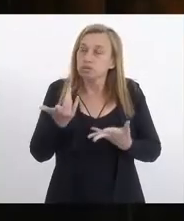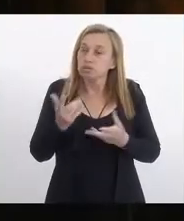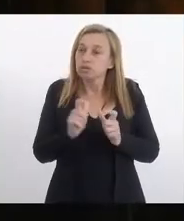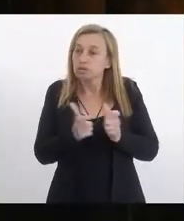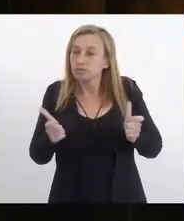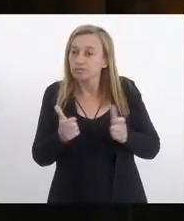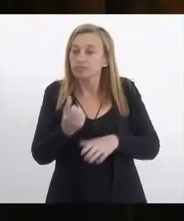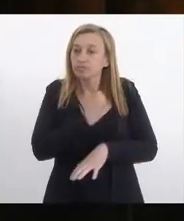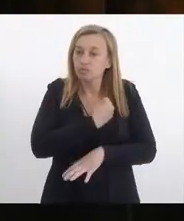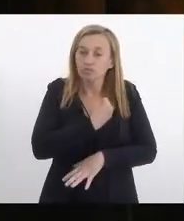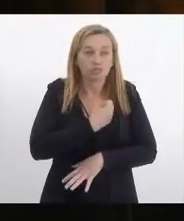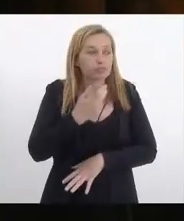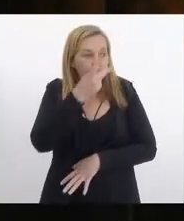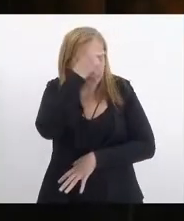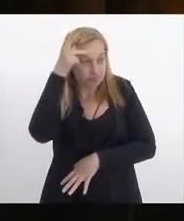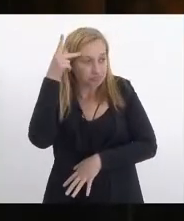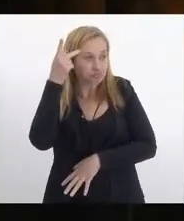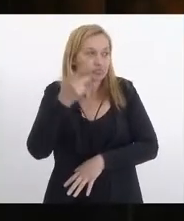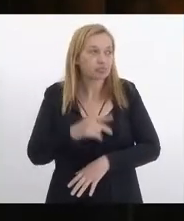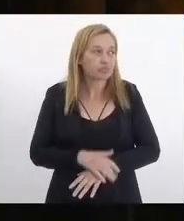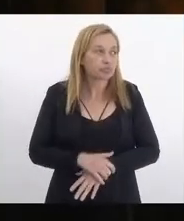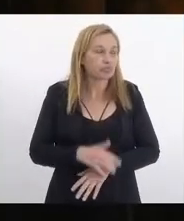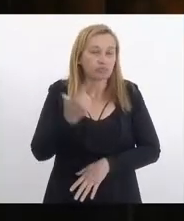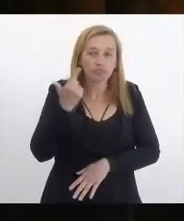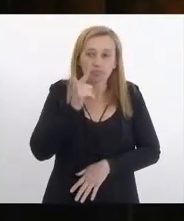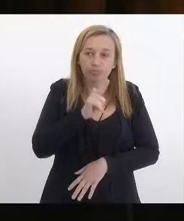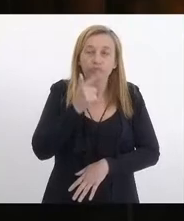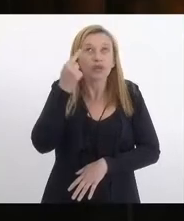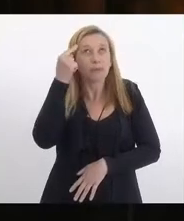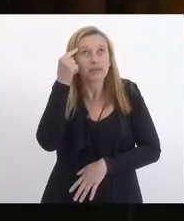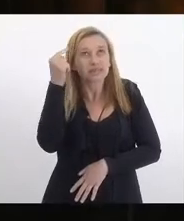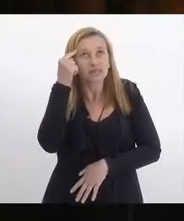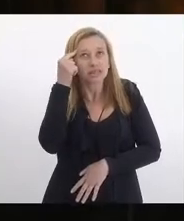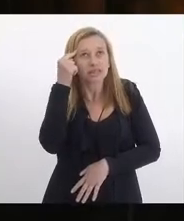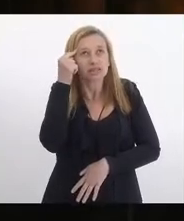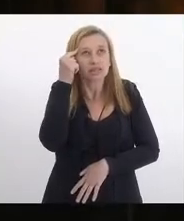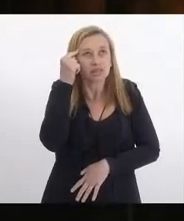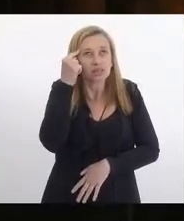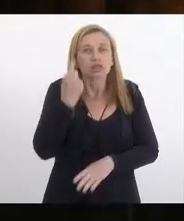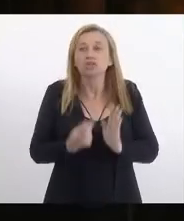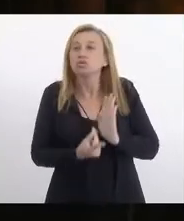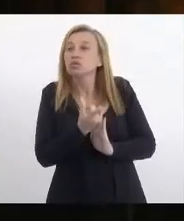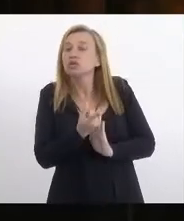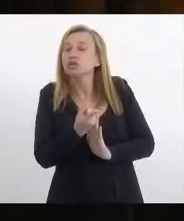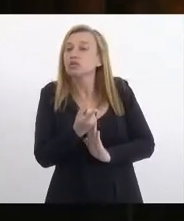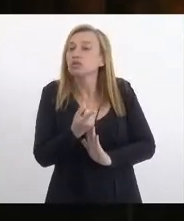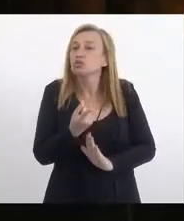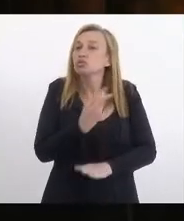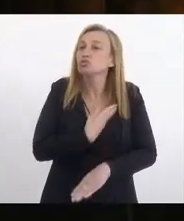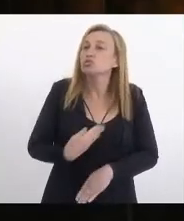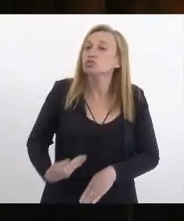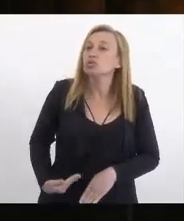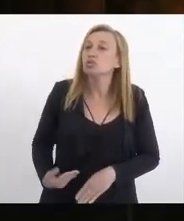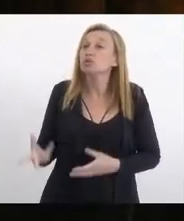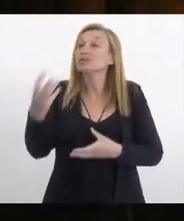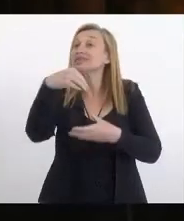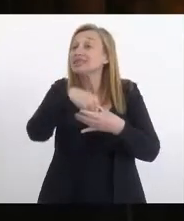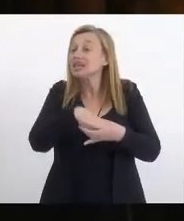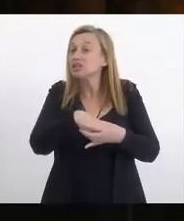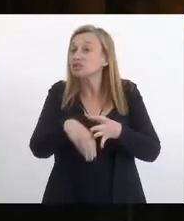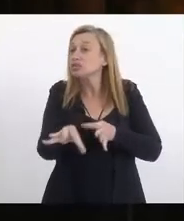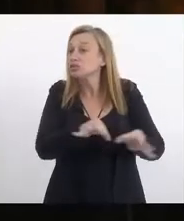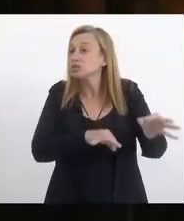grande maioria das pessoas que conseguem pensar o orçamento público dentro de